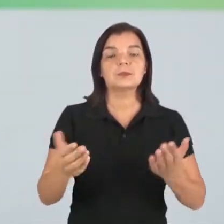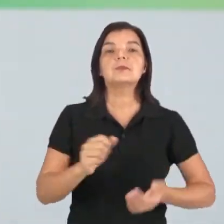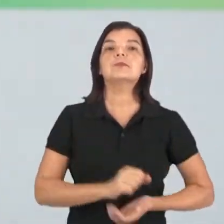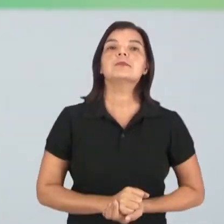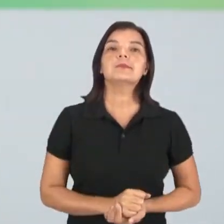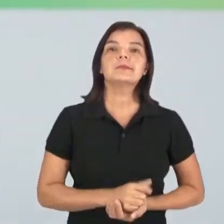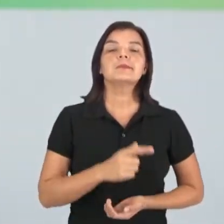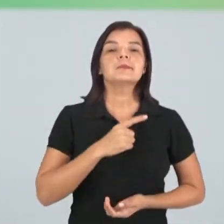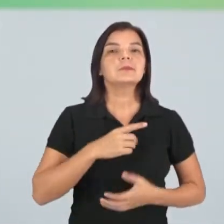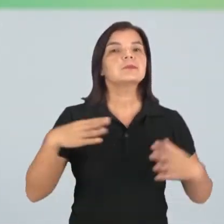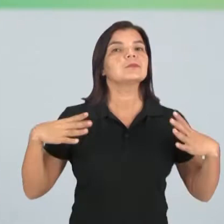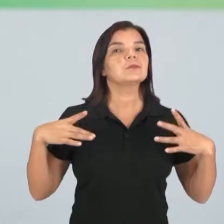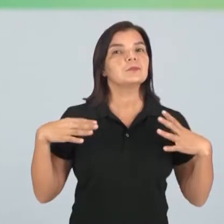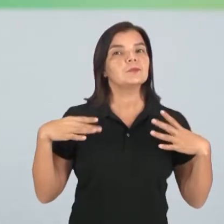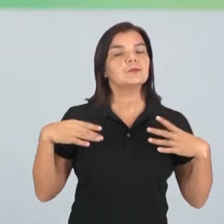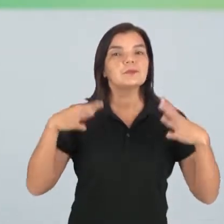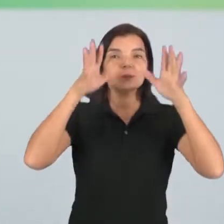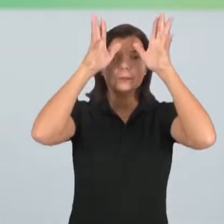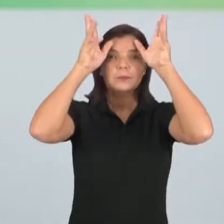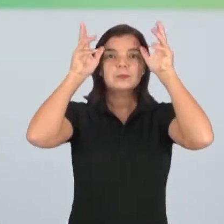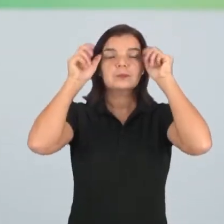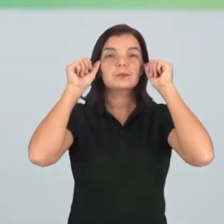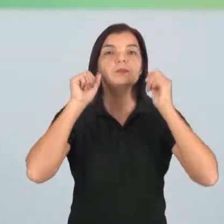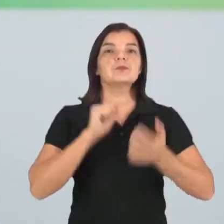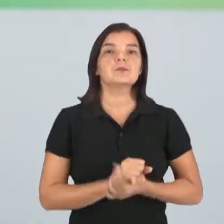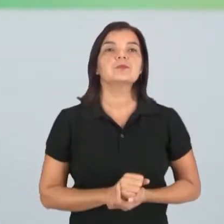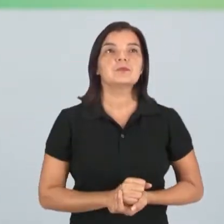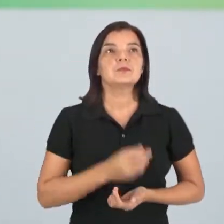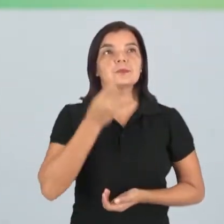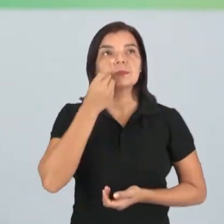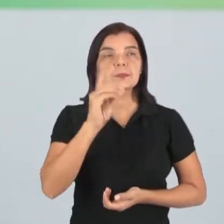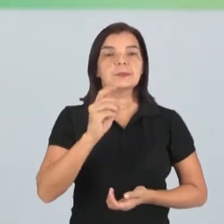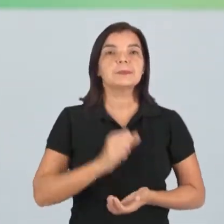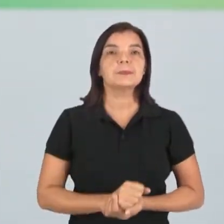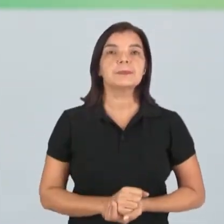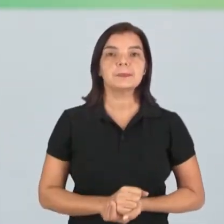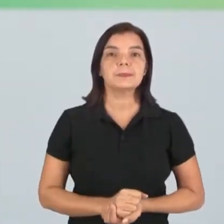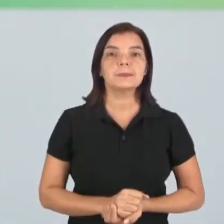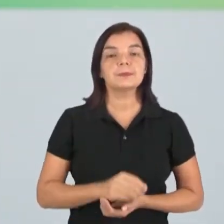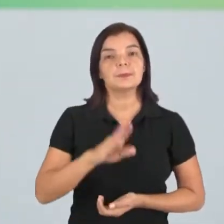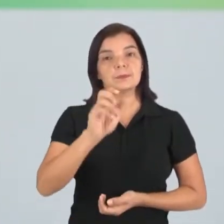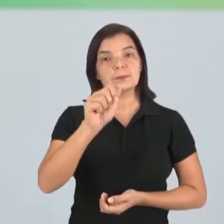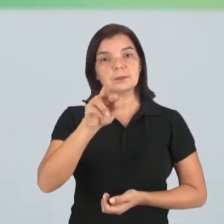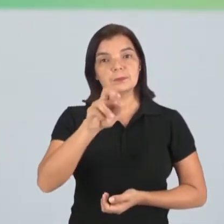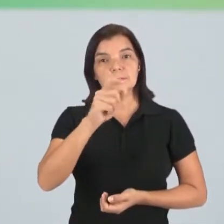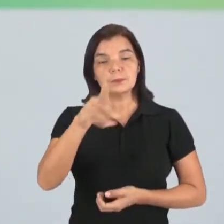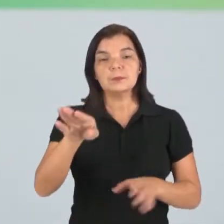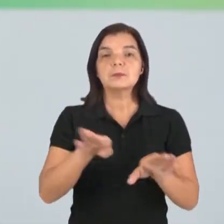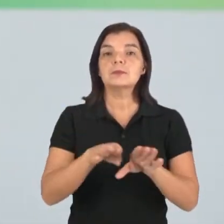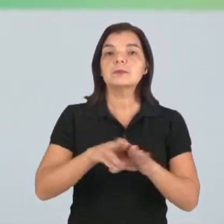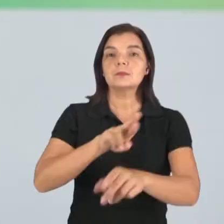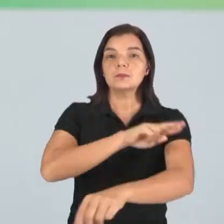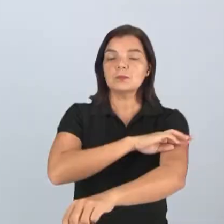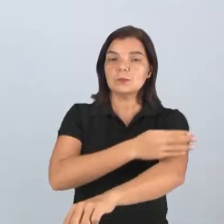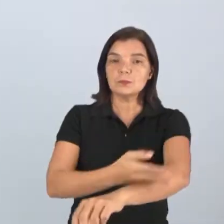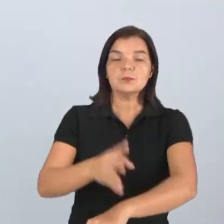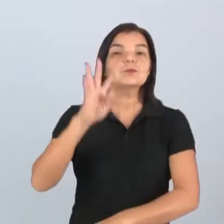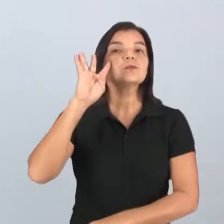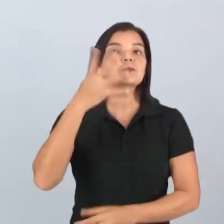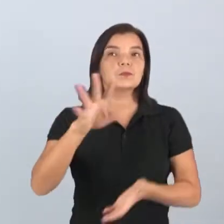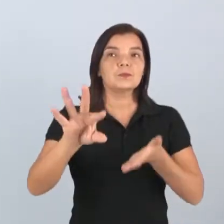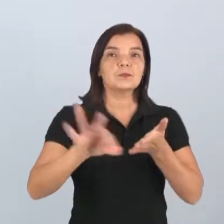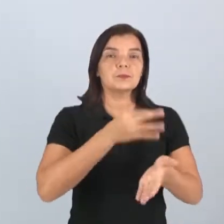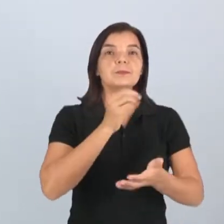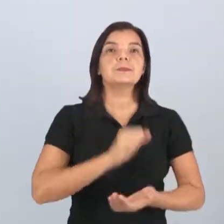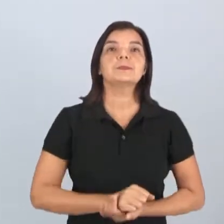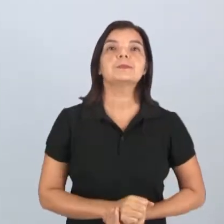Inclusive, a gente tem um feriado aqui no Acre que comemora esse dia, certo? Foi o Barão do Rio Branco, né, que realizou a assinatura deste